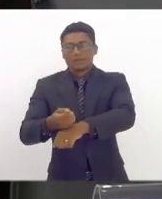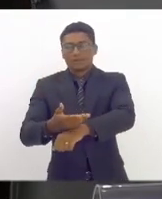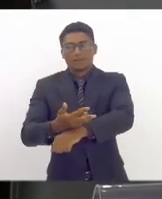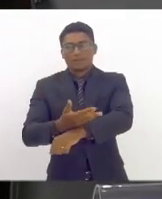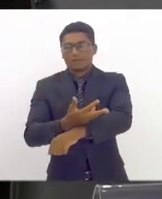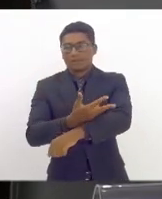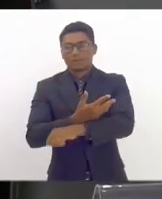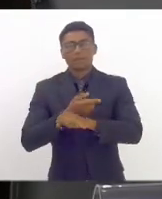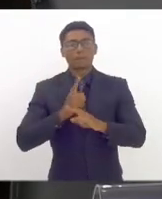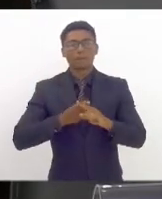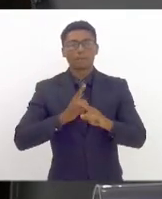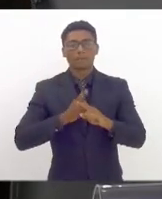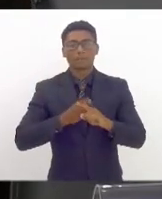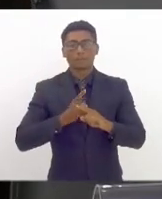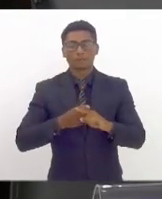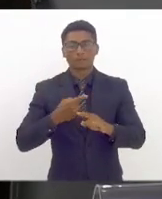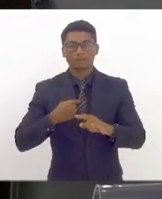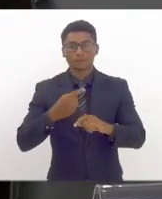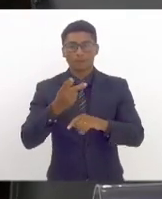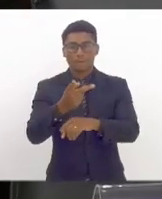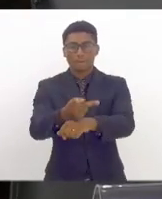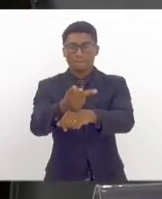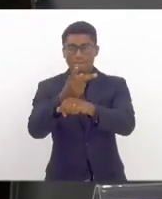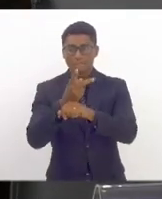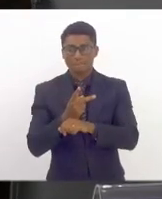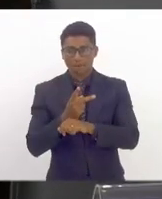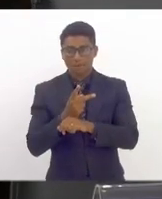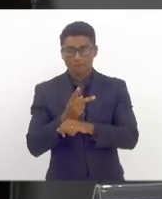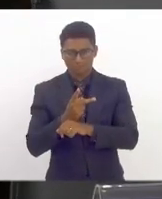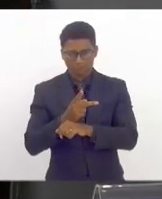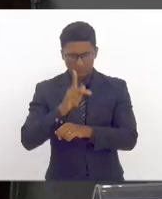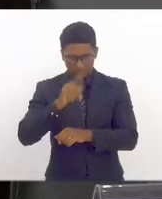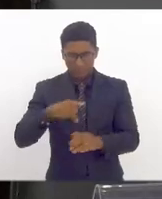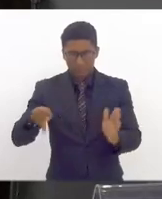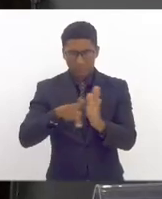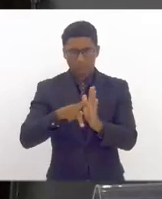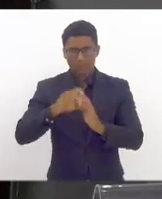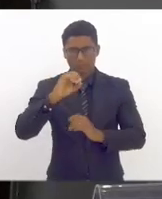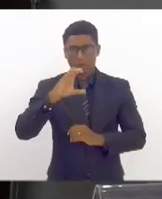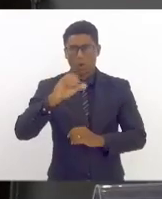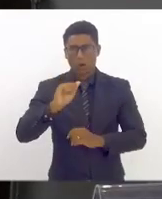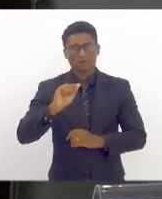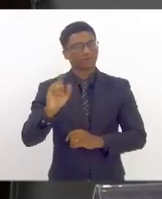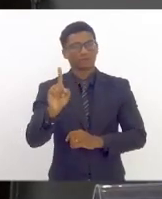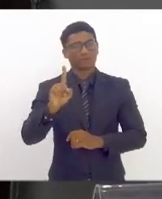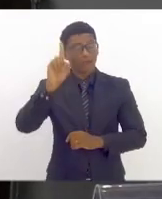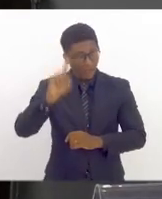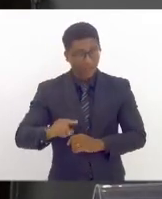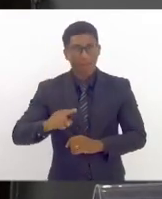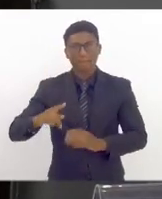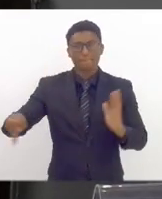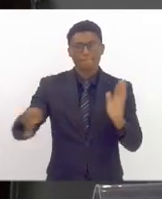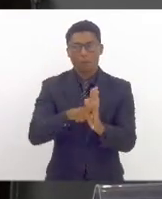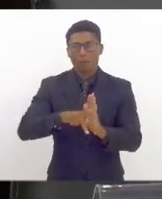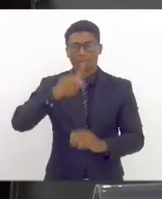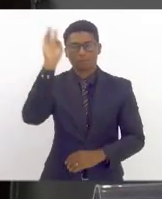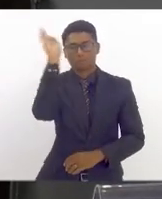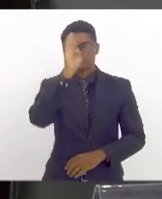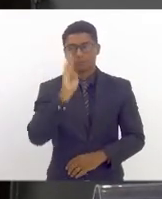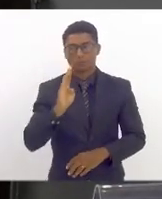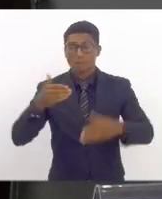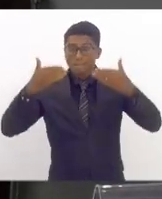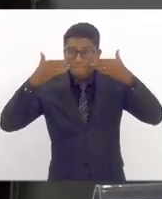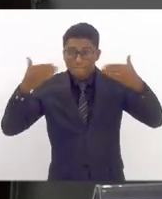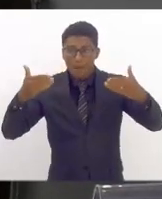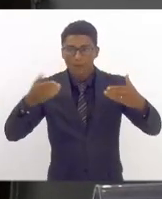poder levar isso que não é um prêmio pro oca é um prêmio para o Brasil para nós mostrarmos que nós indígenas